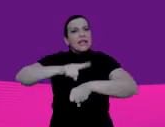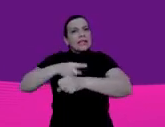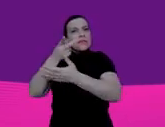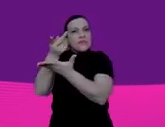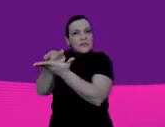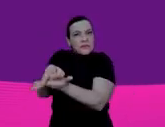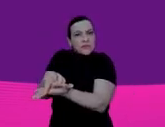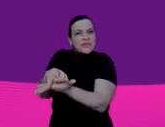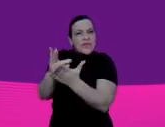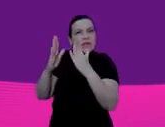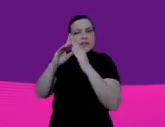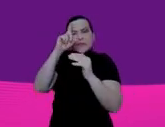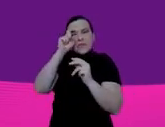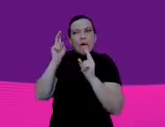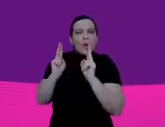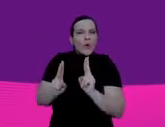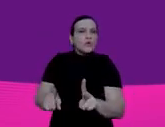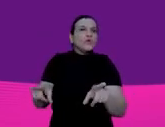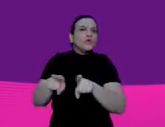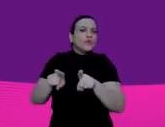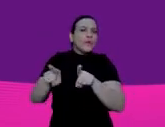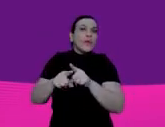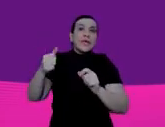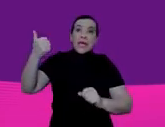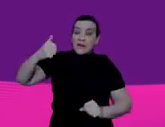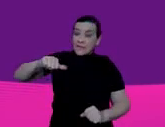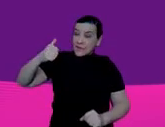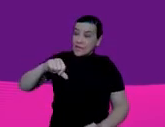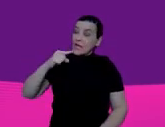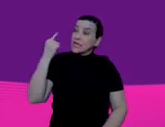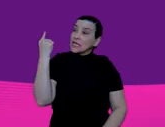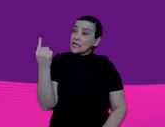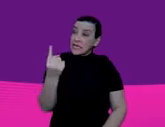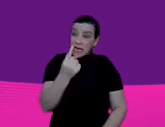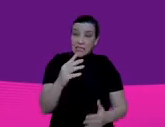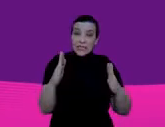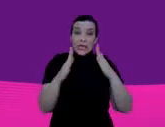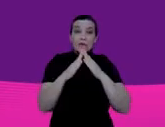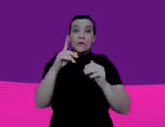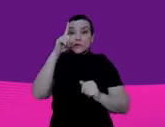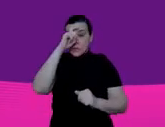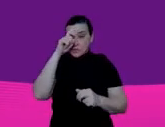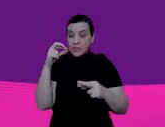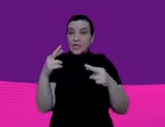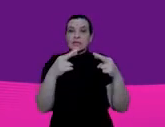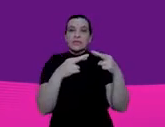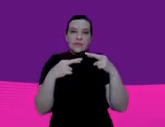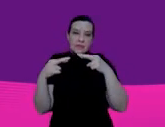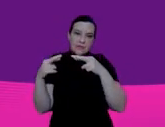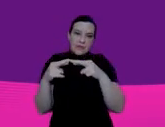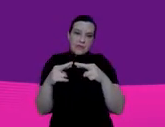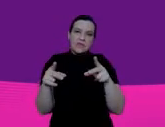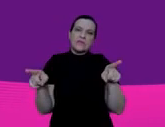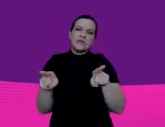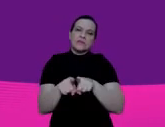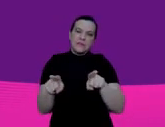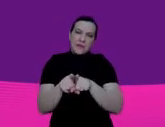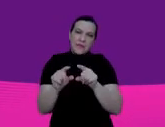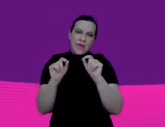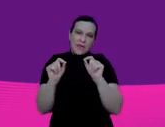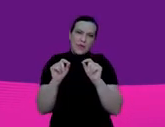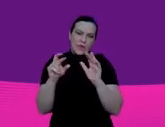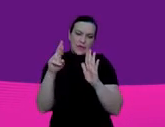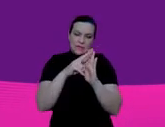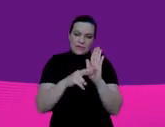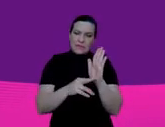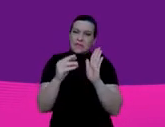pronto-socorro, avaliar isso em cada um dos hospitais da rede. E, é claro, esse protocolo, ele não existe se a gente não